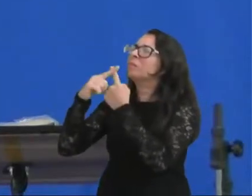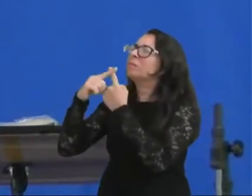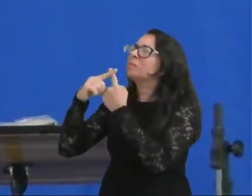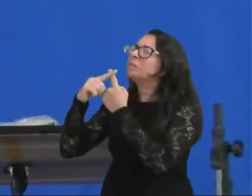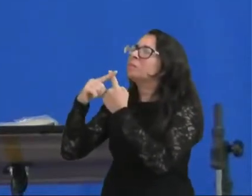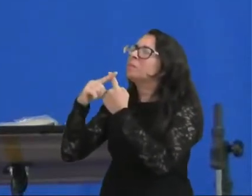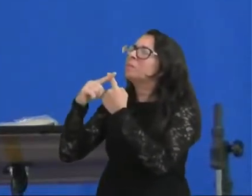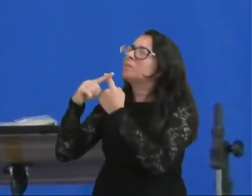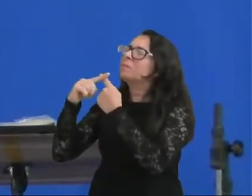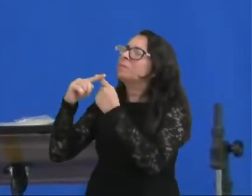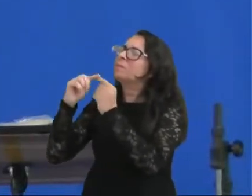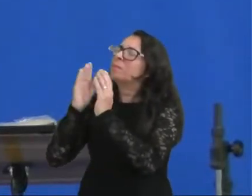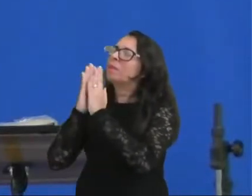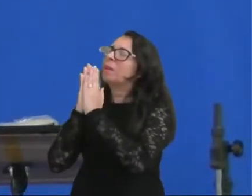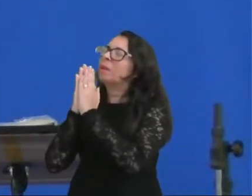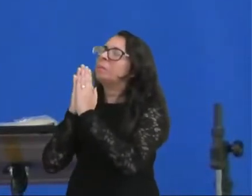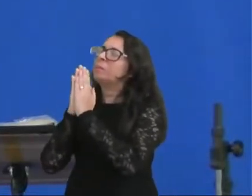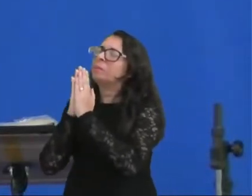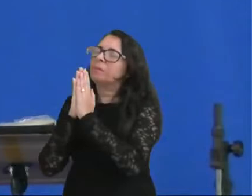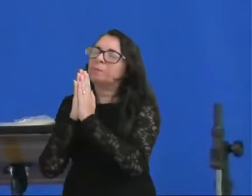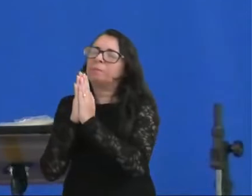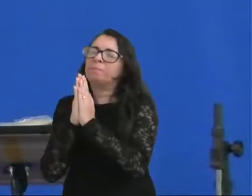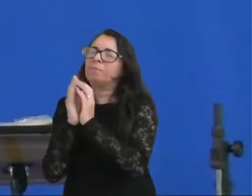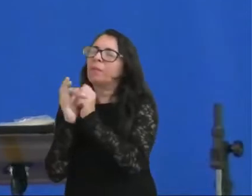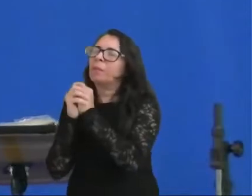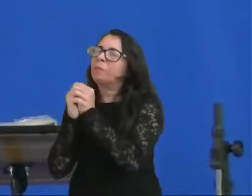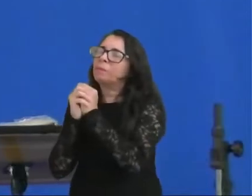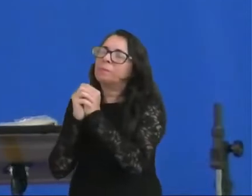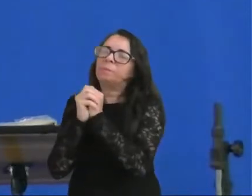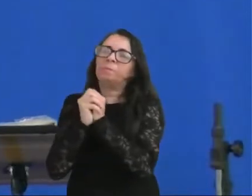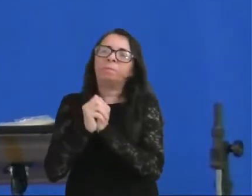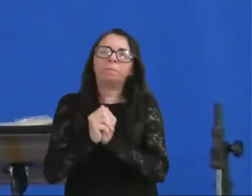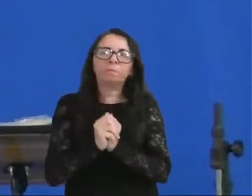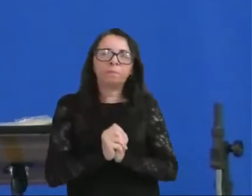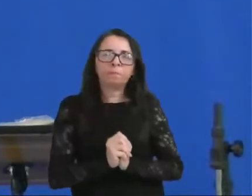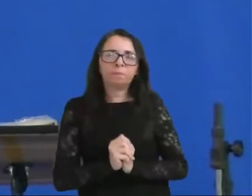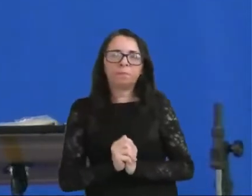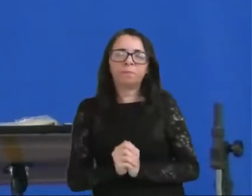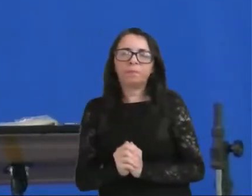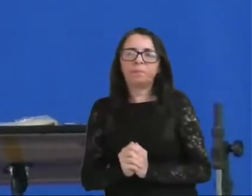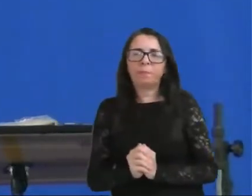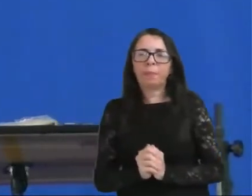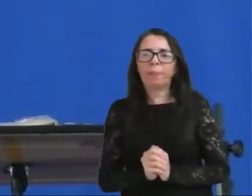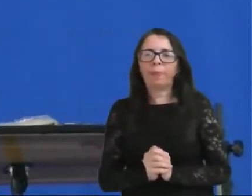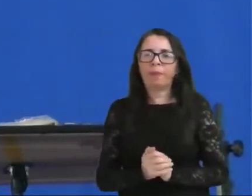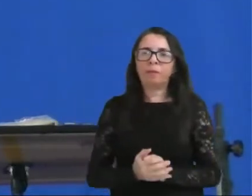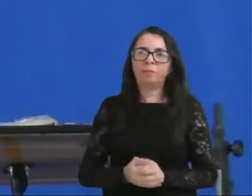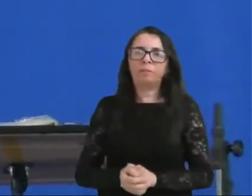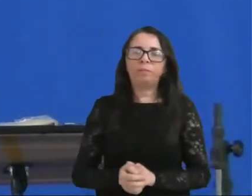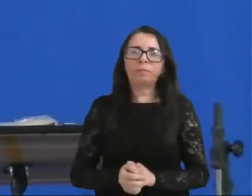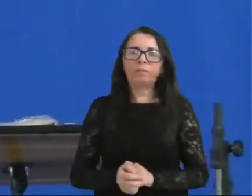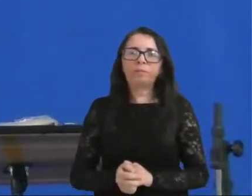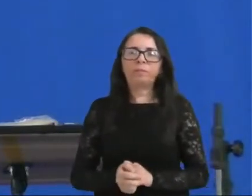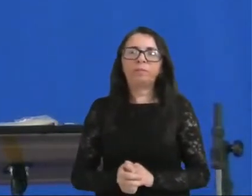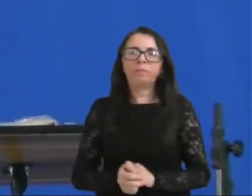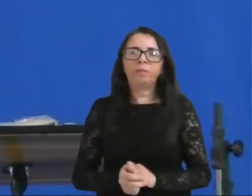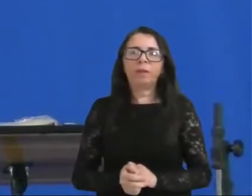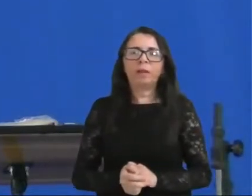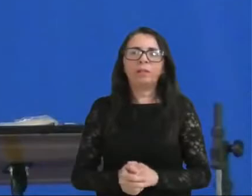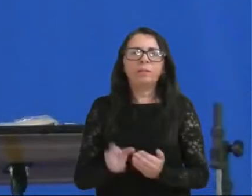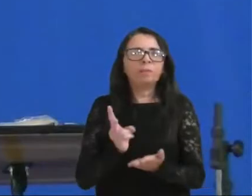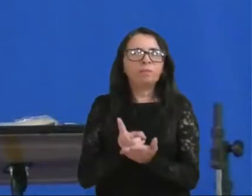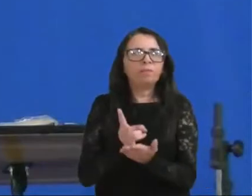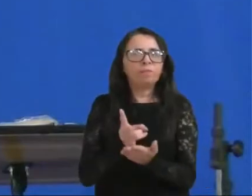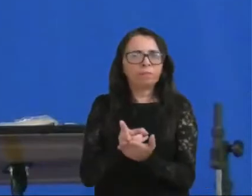Quando nós tratamos de uma carta, e essa carta ela é endereçada a alguém. Essa carta